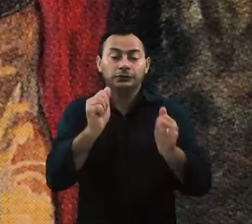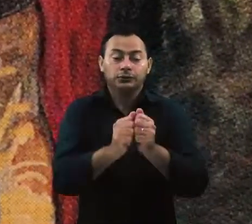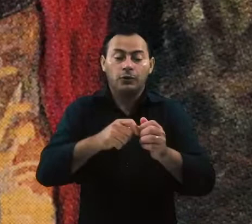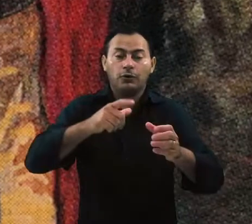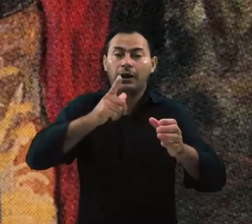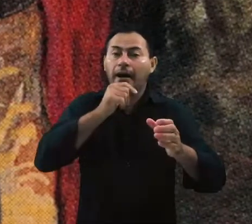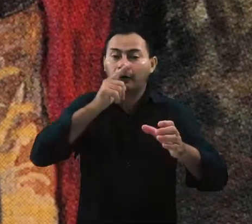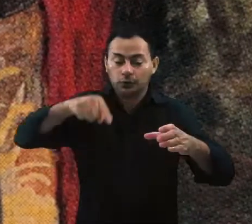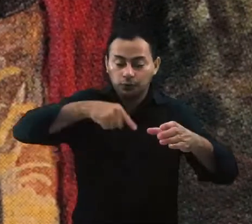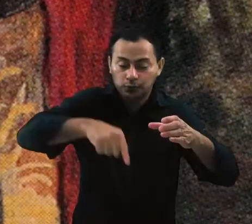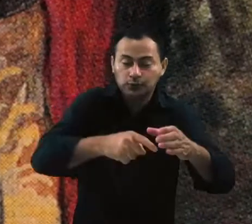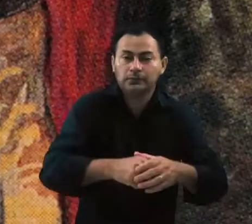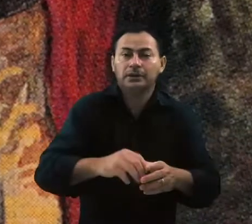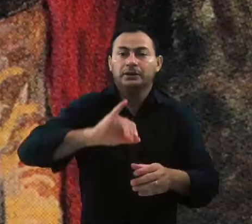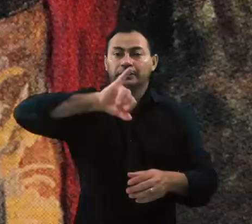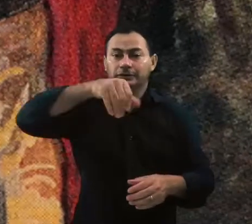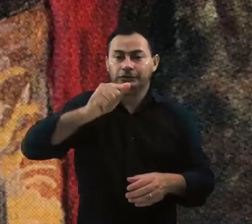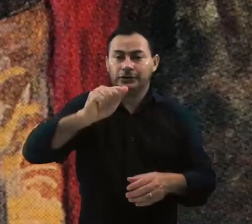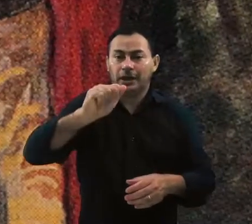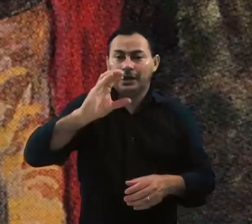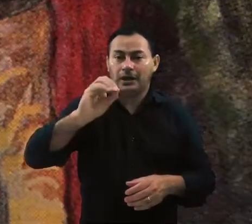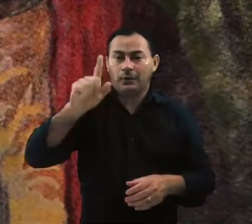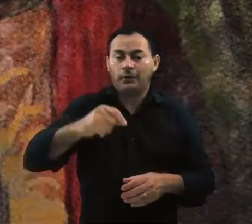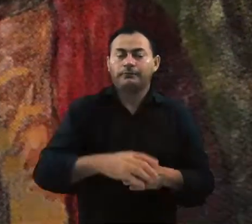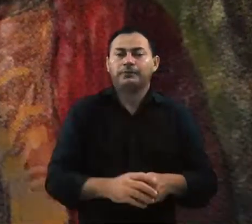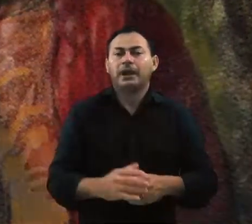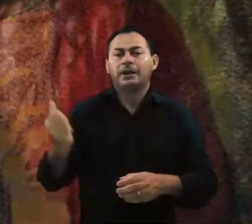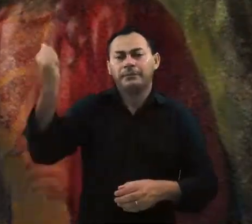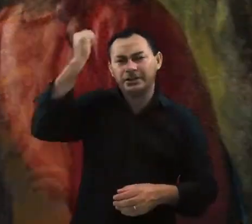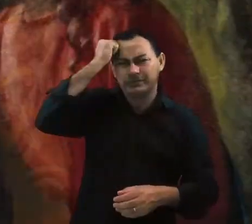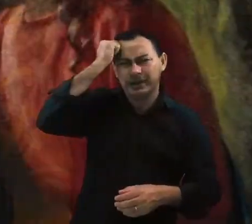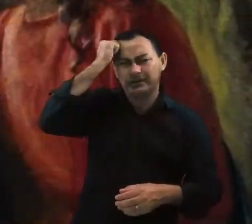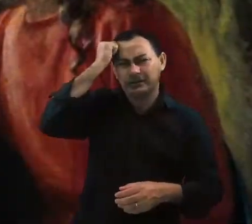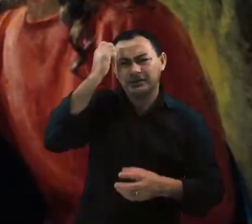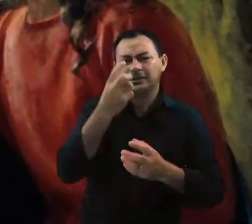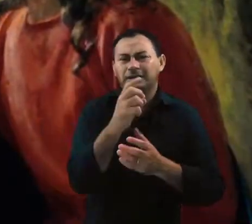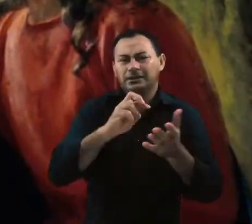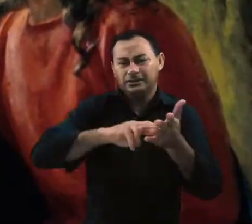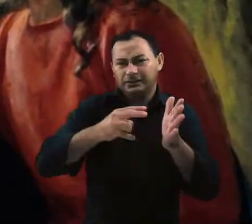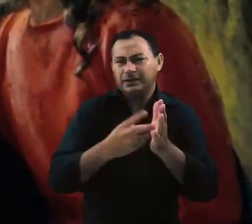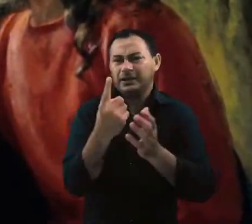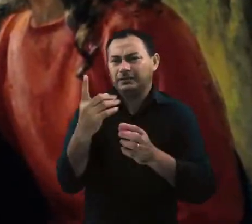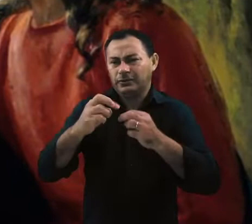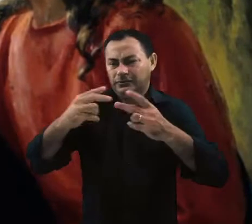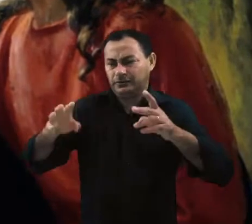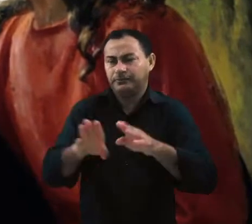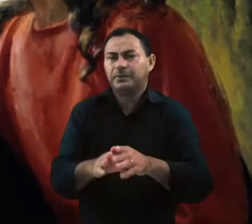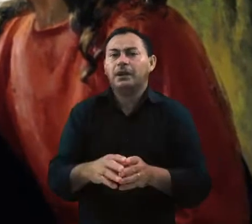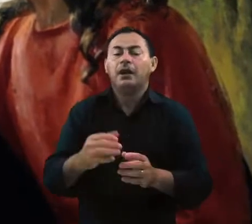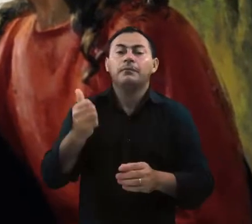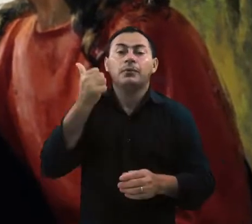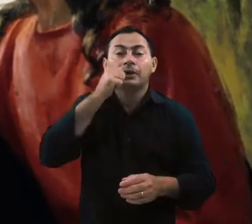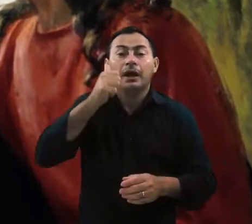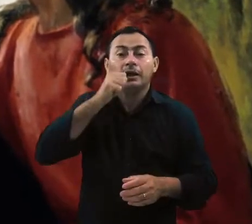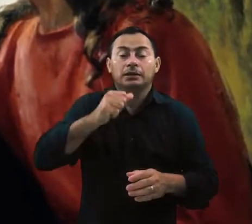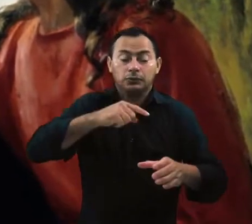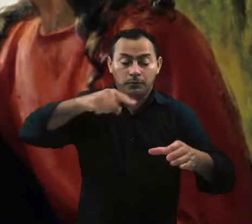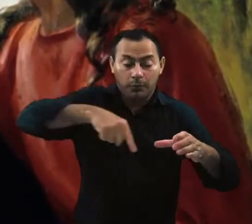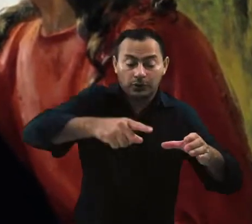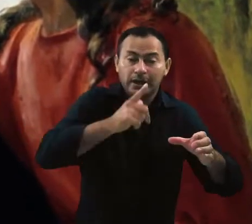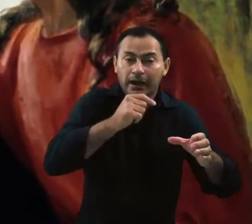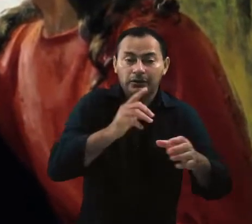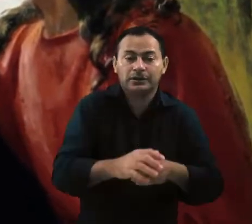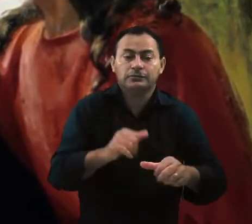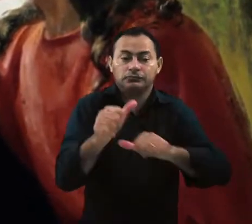junto ao poço de Jacó arrependimento significa uma coisa diferente a pessoa para mulher do posto significou em